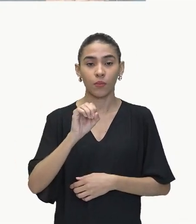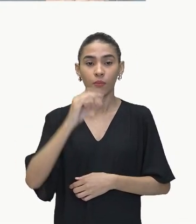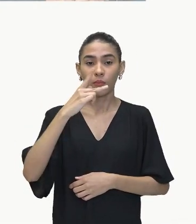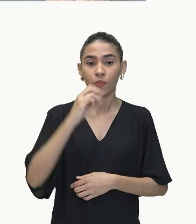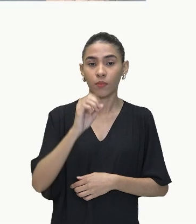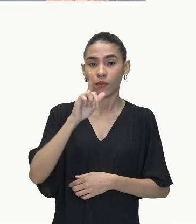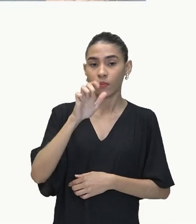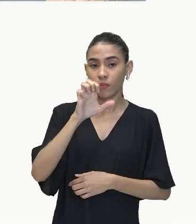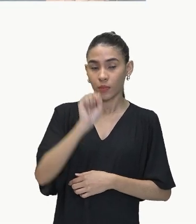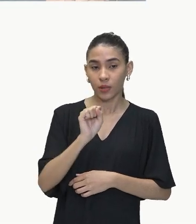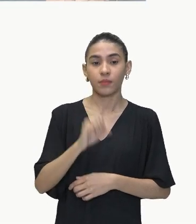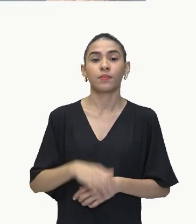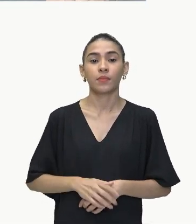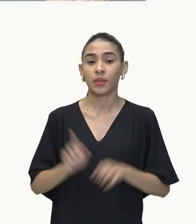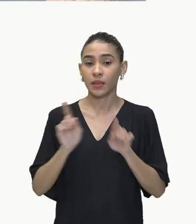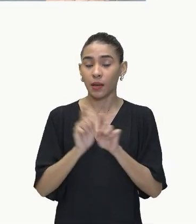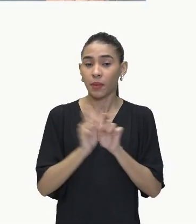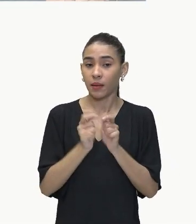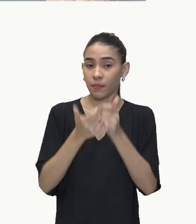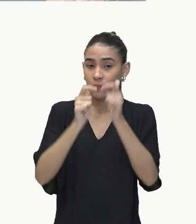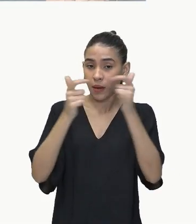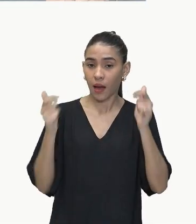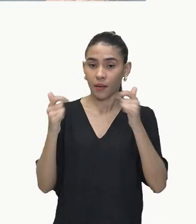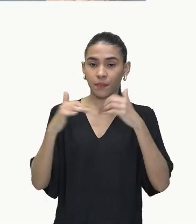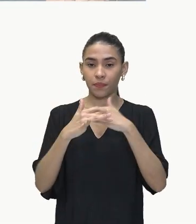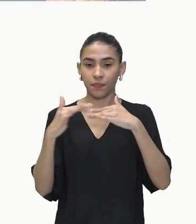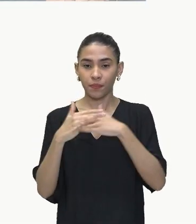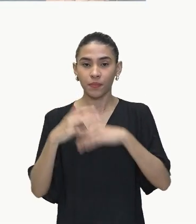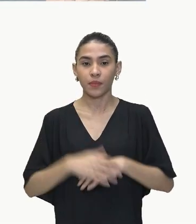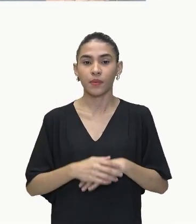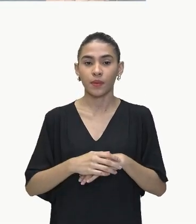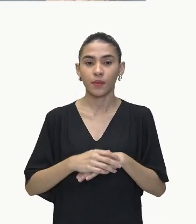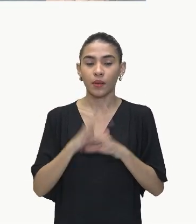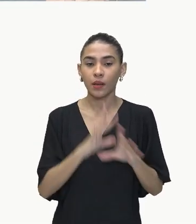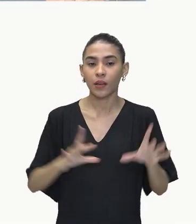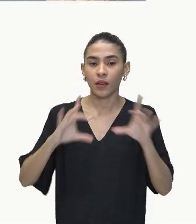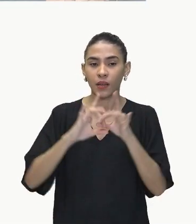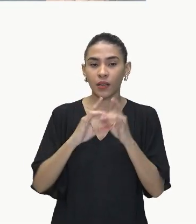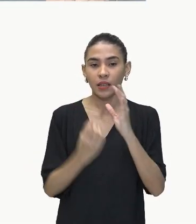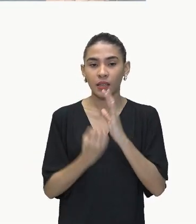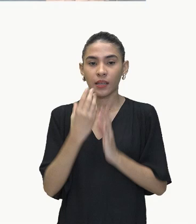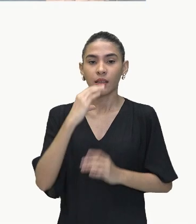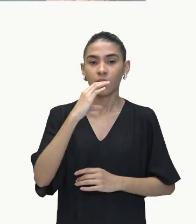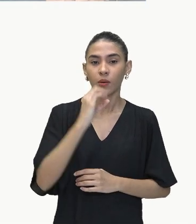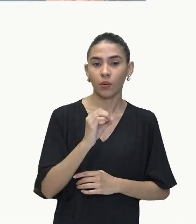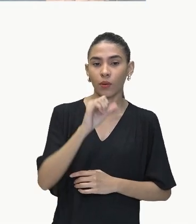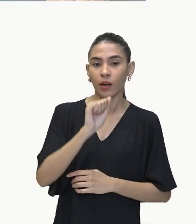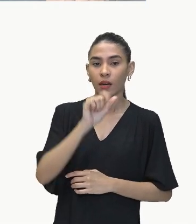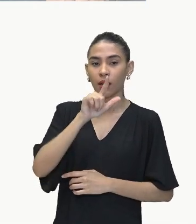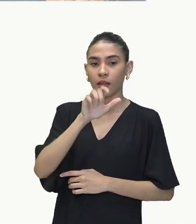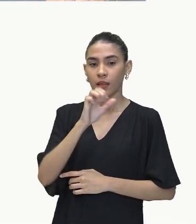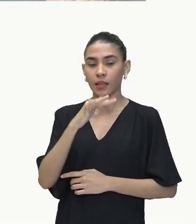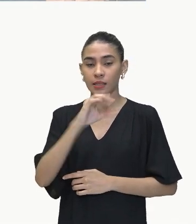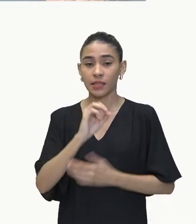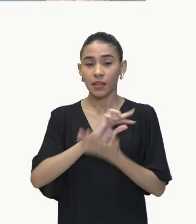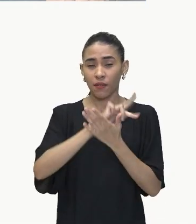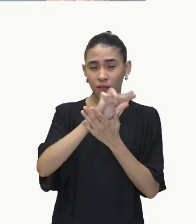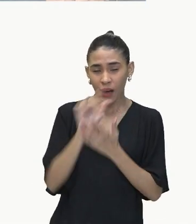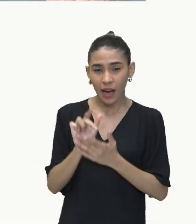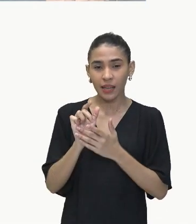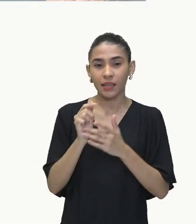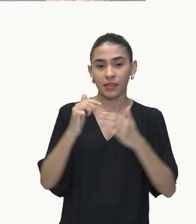São extensas regiões urbanas formadas pela coalescência de várias metrópoles e áreas